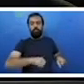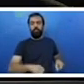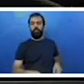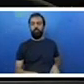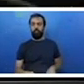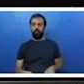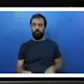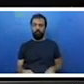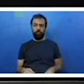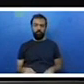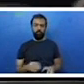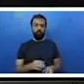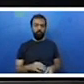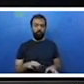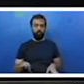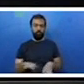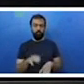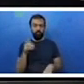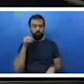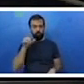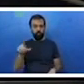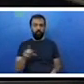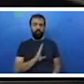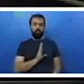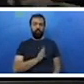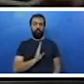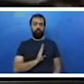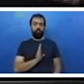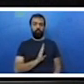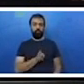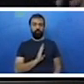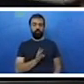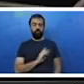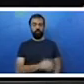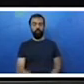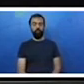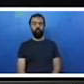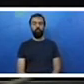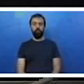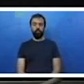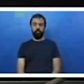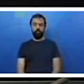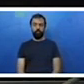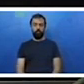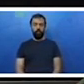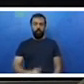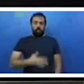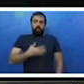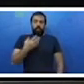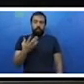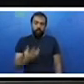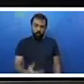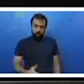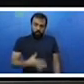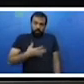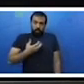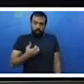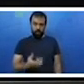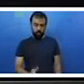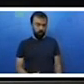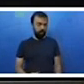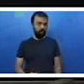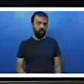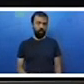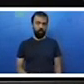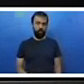para você realizar esses movimentos. Resistência cardiorrespiratória. Lembrando que resistência cardiorrespiratória é aquele fôlego, né, para nós realizarmos a